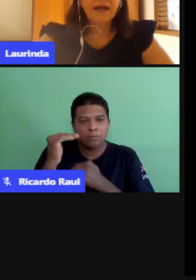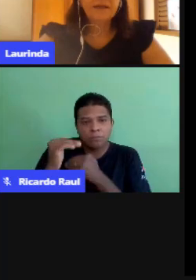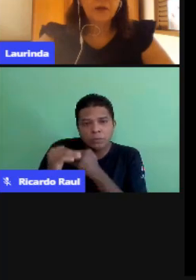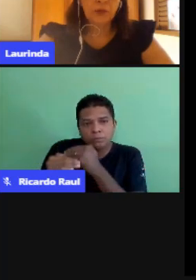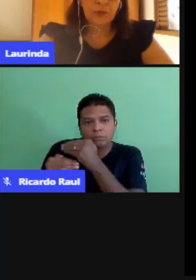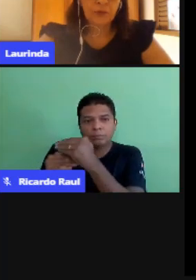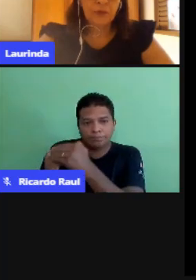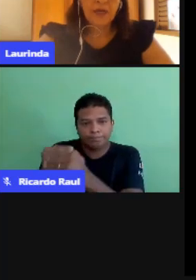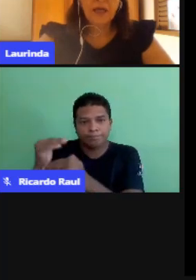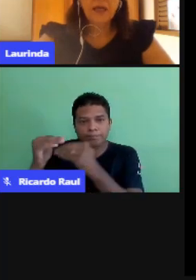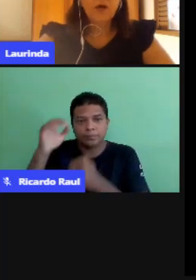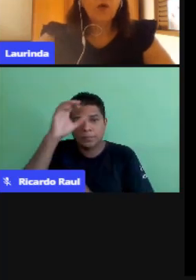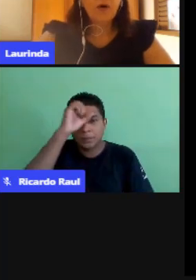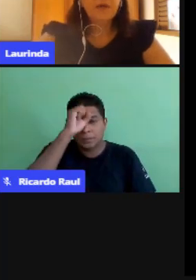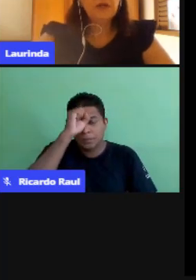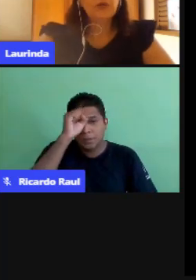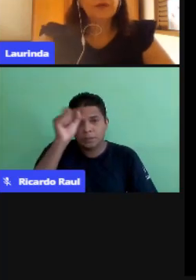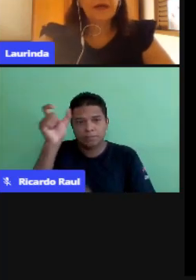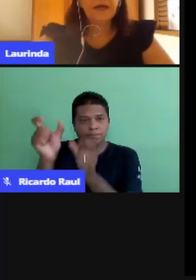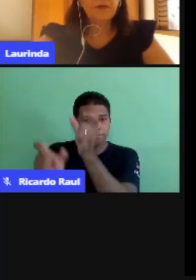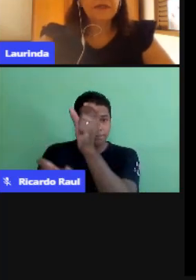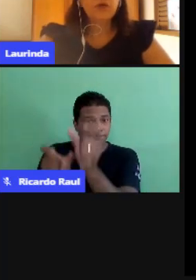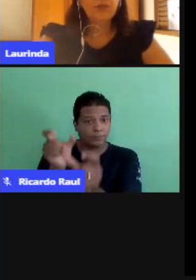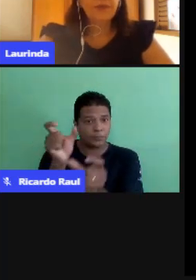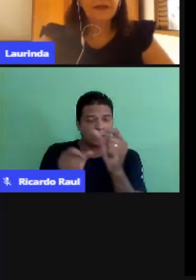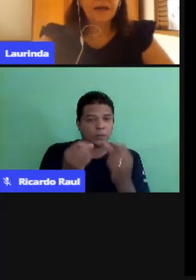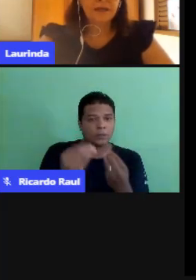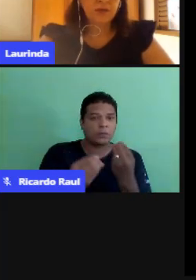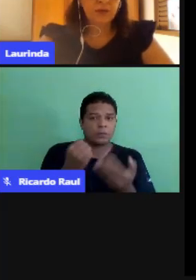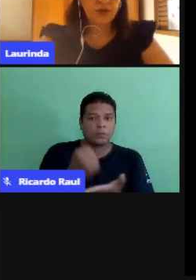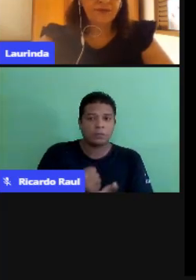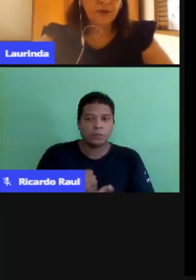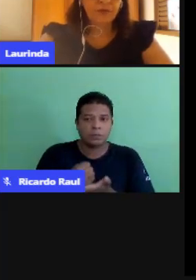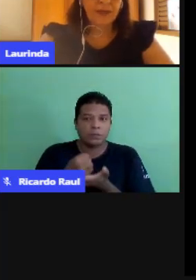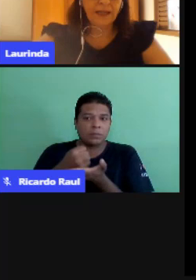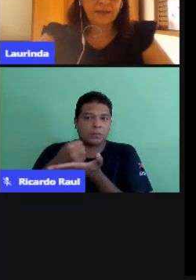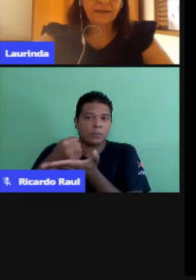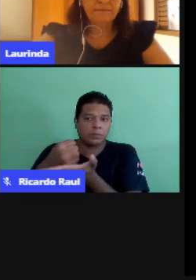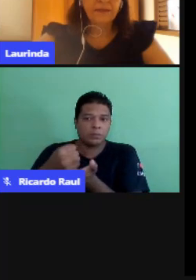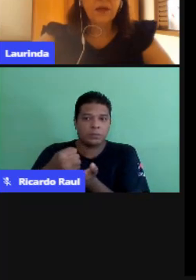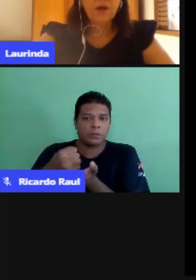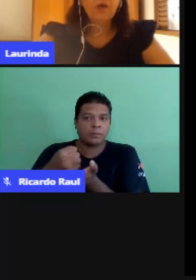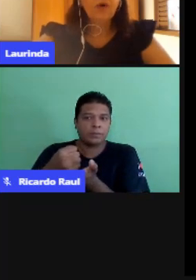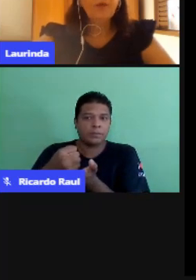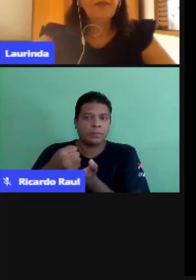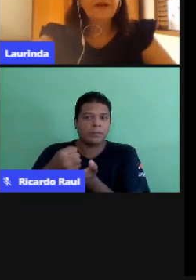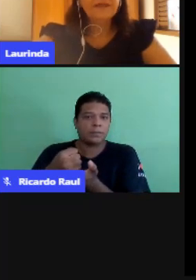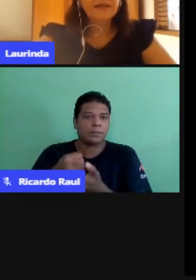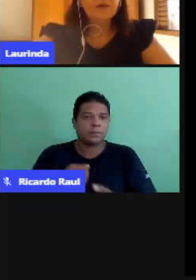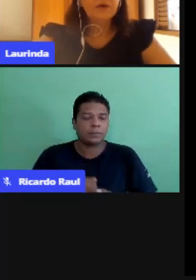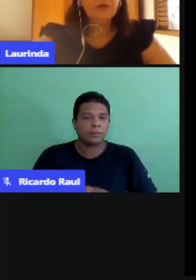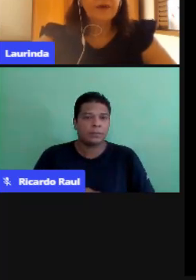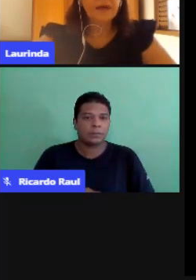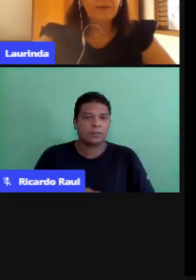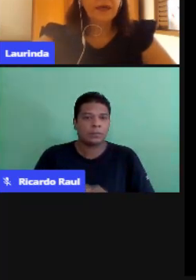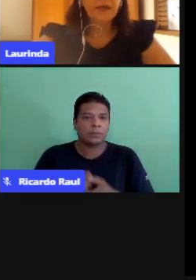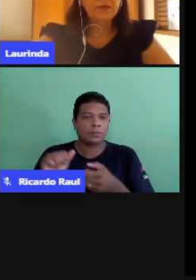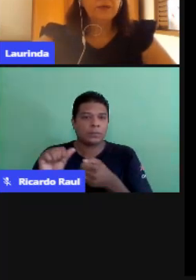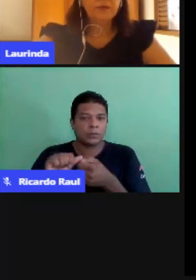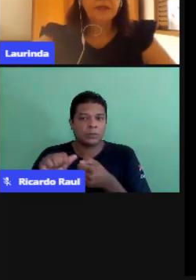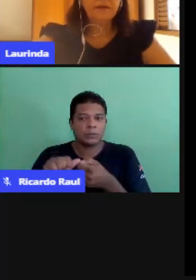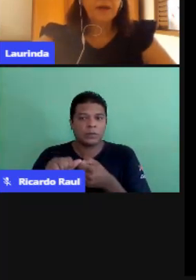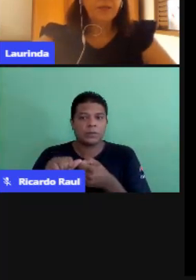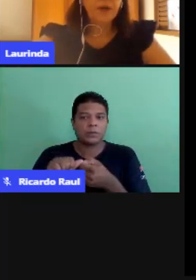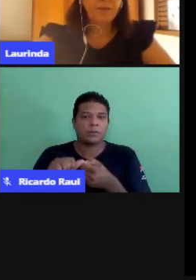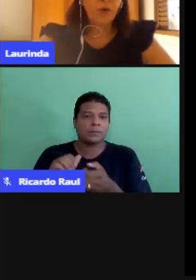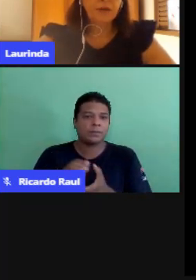de cada aluno e como ajudá-lo a superar as suas dificuldades. Como fazer o